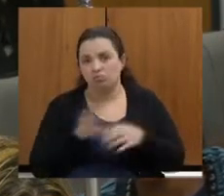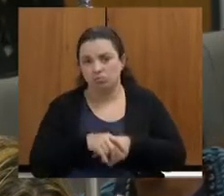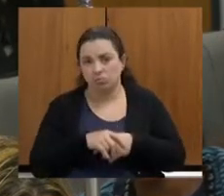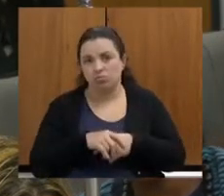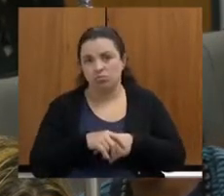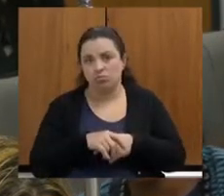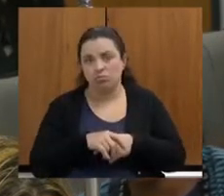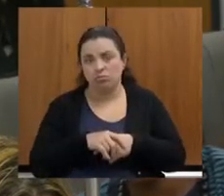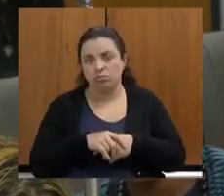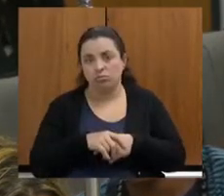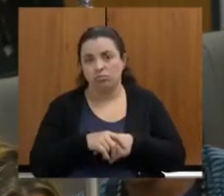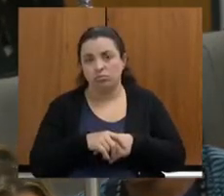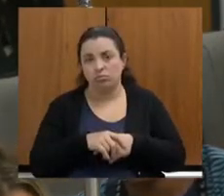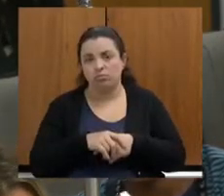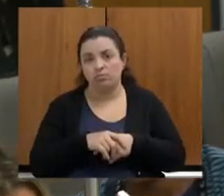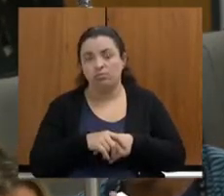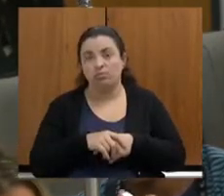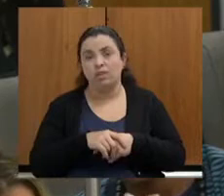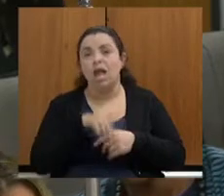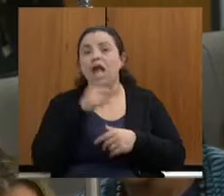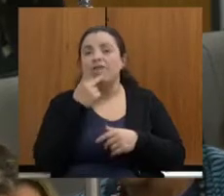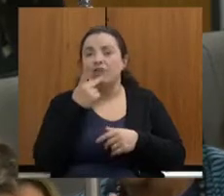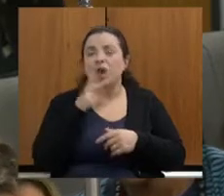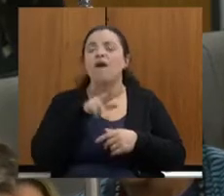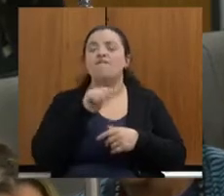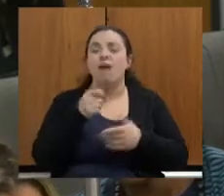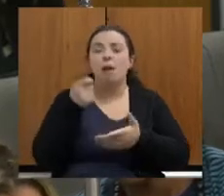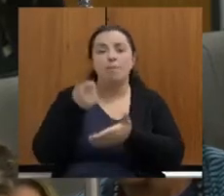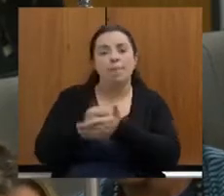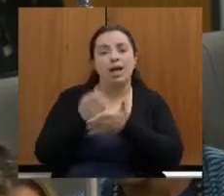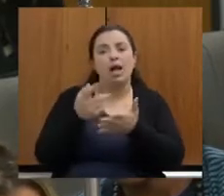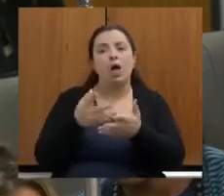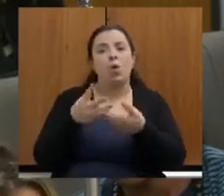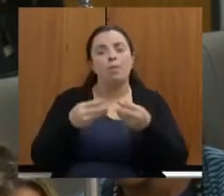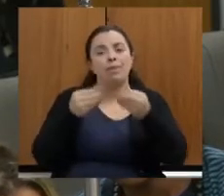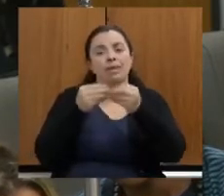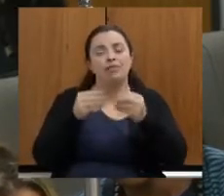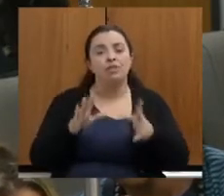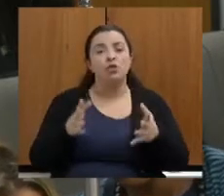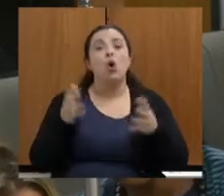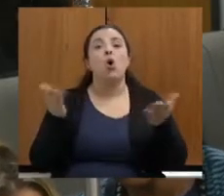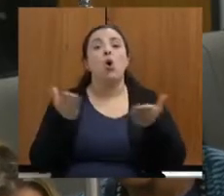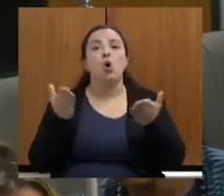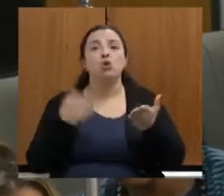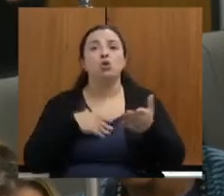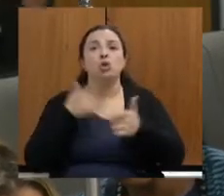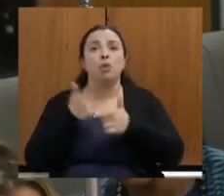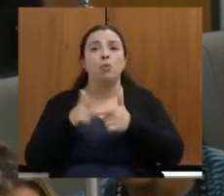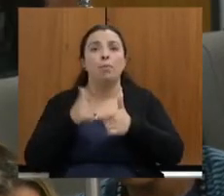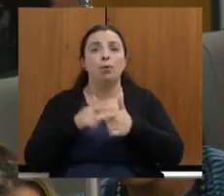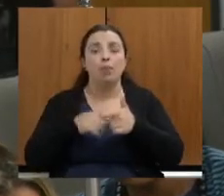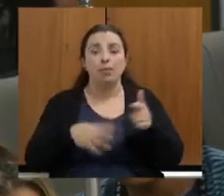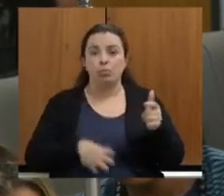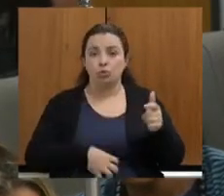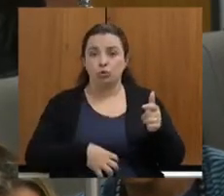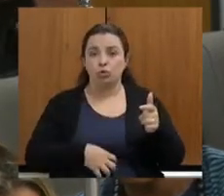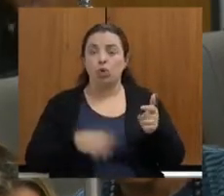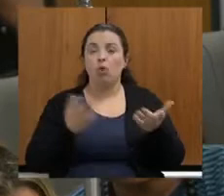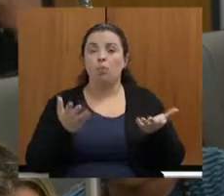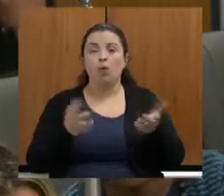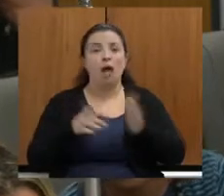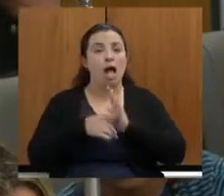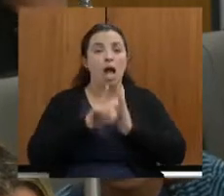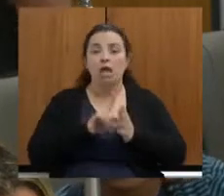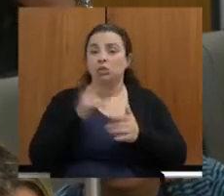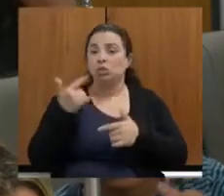me pagando o benefício organização sim mas não me deu o cartão até hoje hoje eu tenho um problema de saúde sério estamos Quando trabalhar na ilha antes você aconteceu